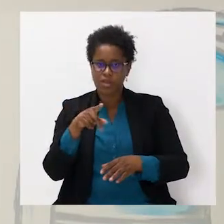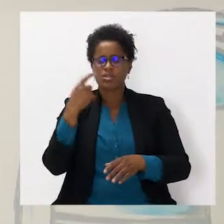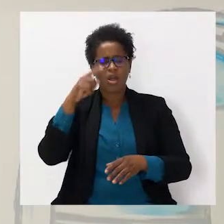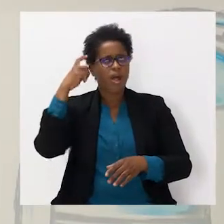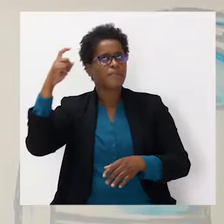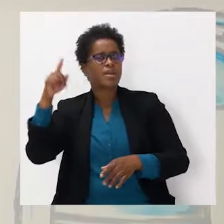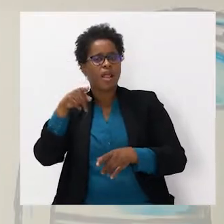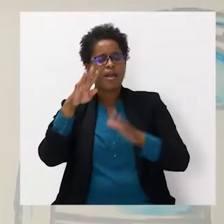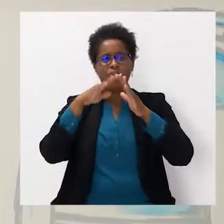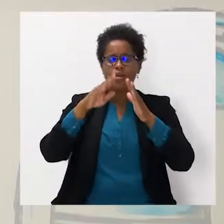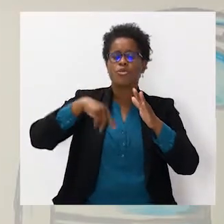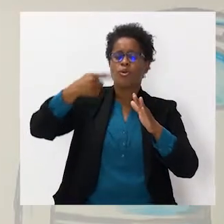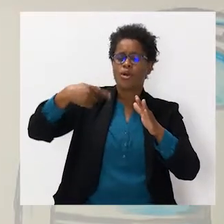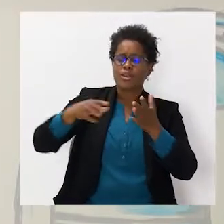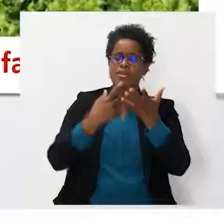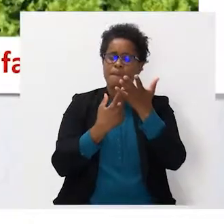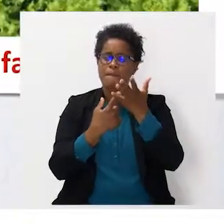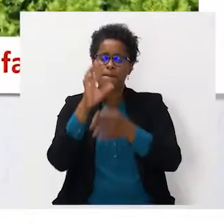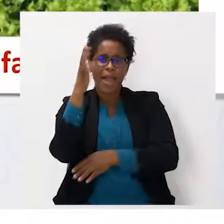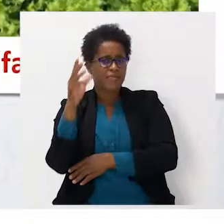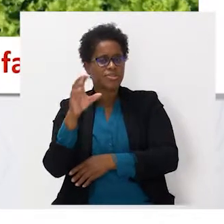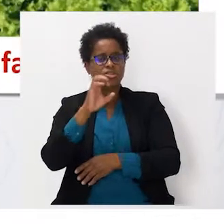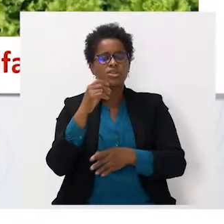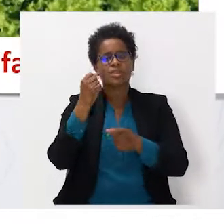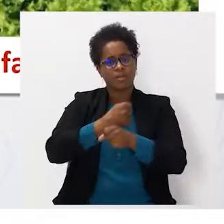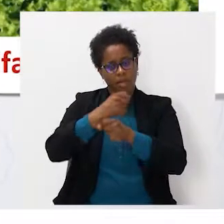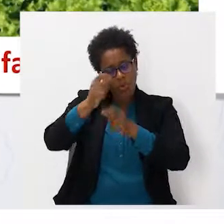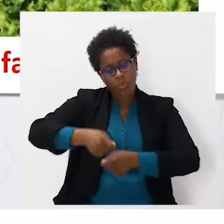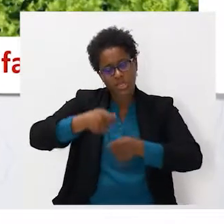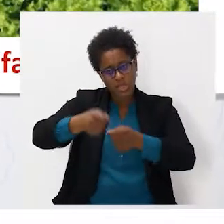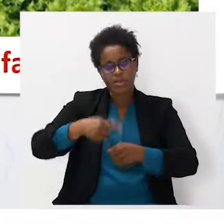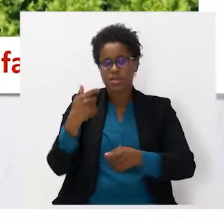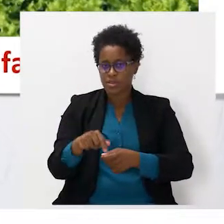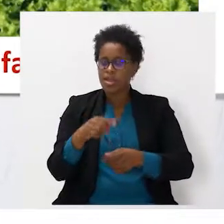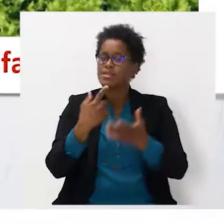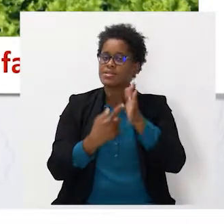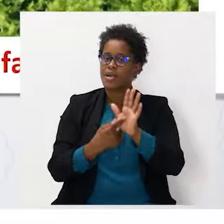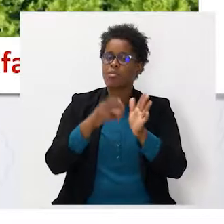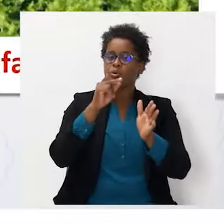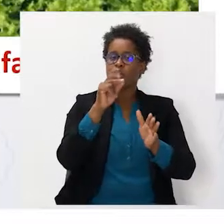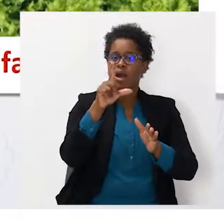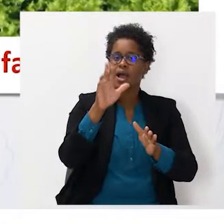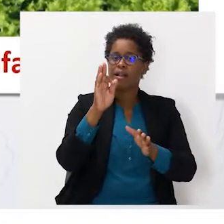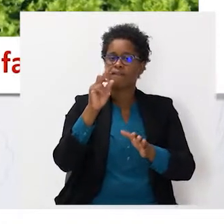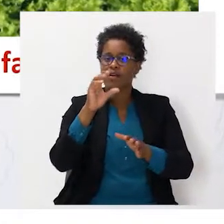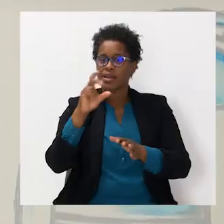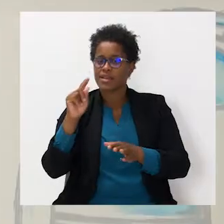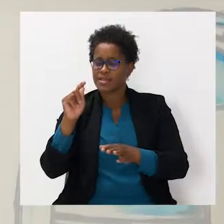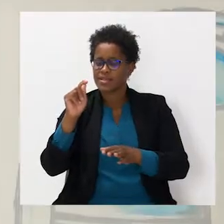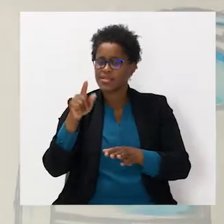lá em casa em outras plantas cultivadas. Aqui temos um exemplo de alface. Vocês gostam de